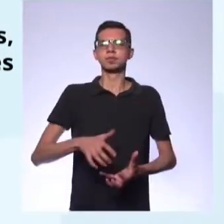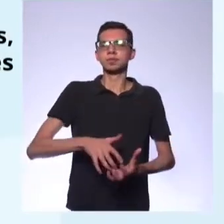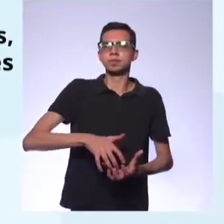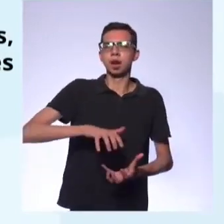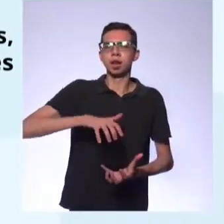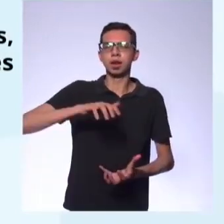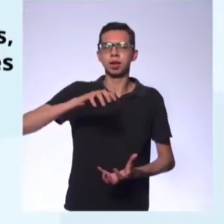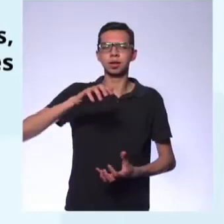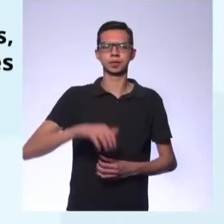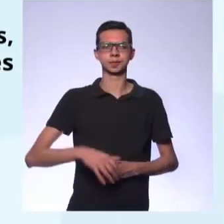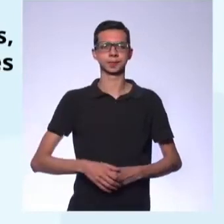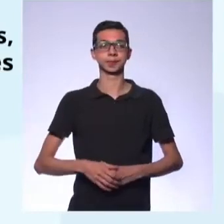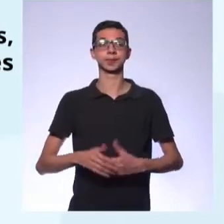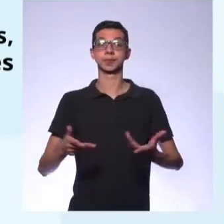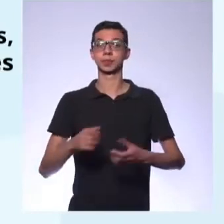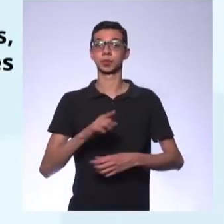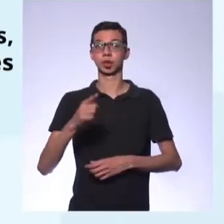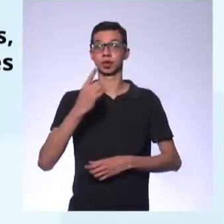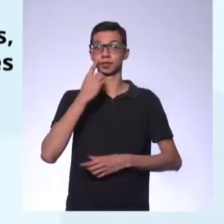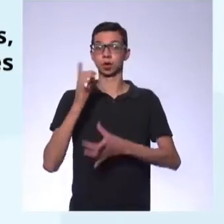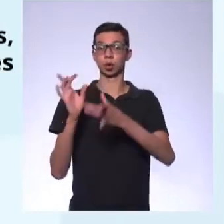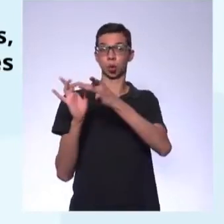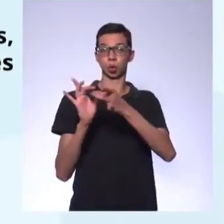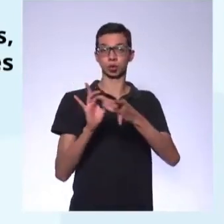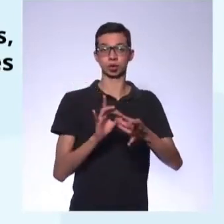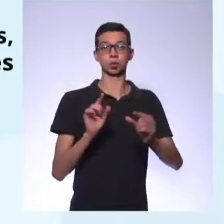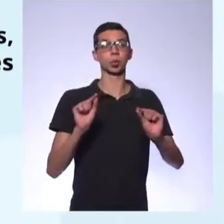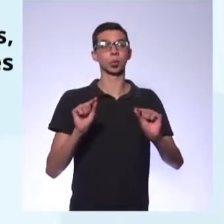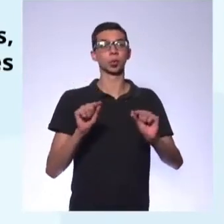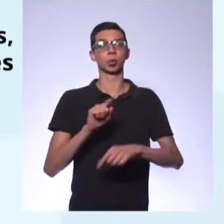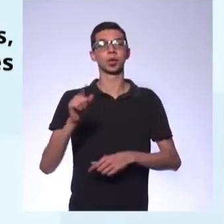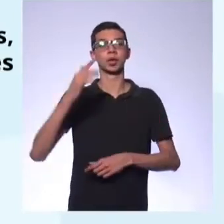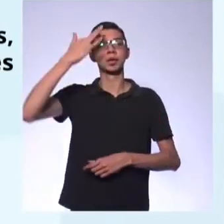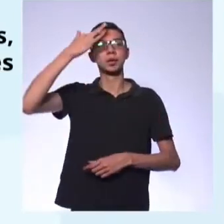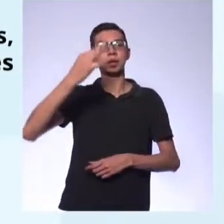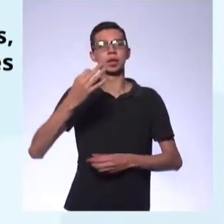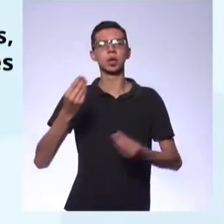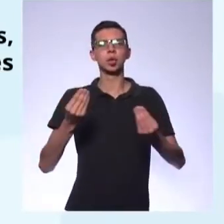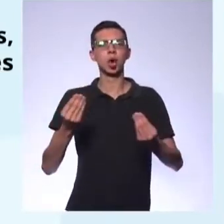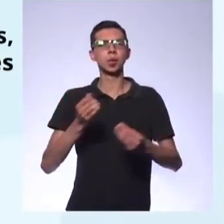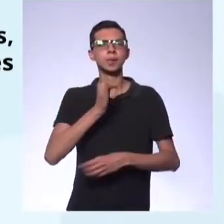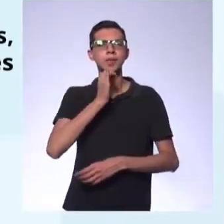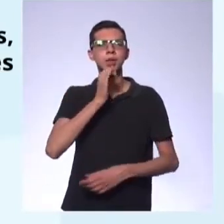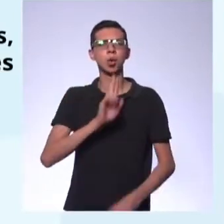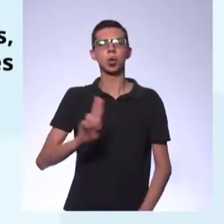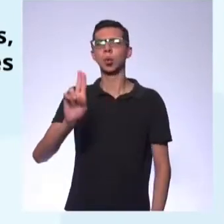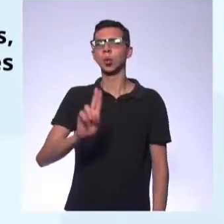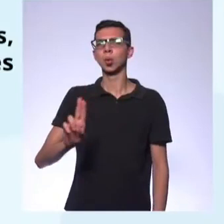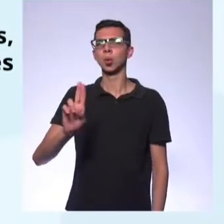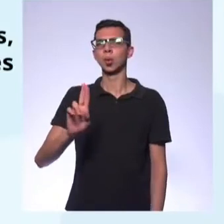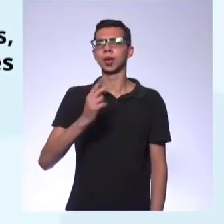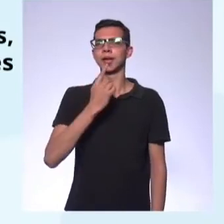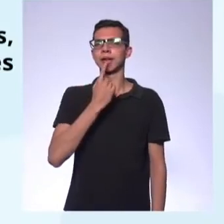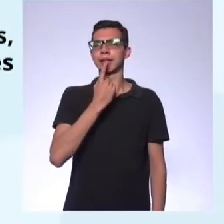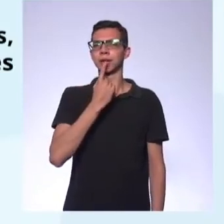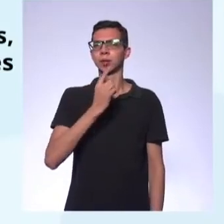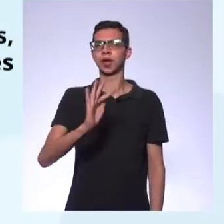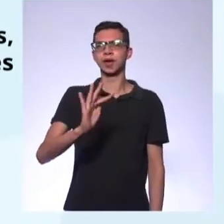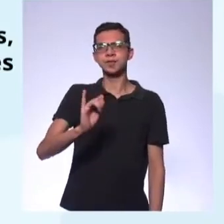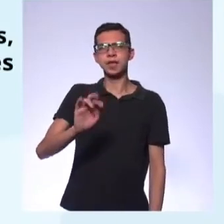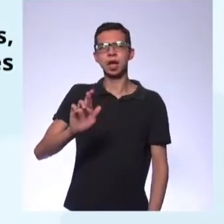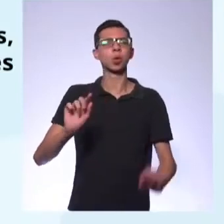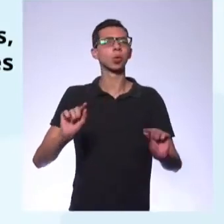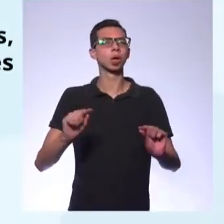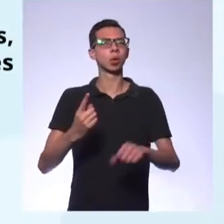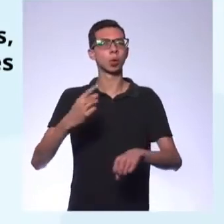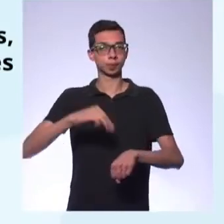as interpretações possíveis para esses versos? O que seria usar a língua para fiar e afiar todo o seu ser? 1 minuto